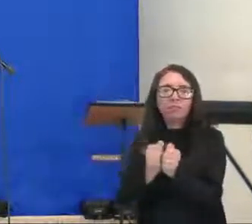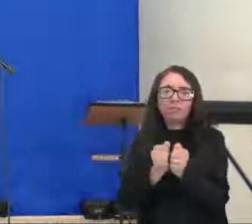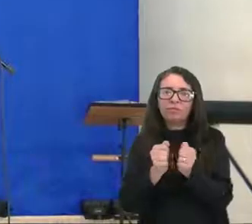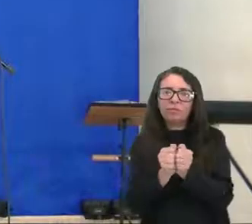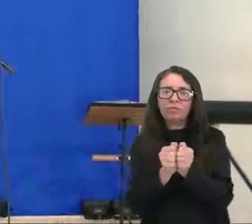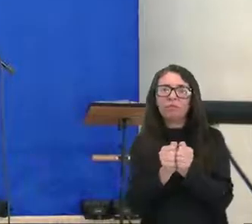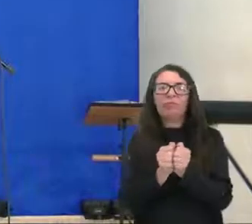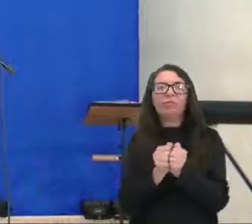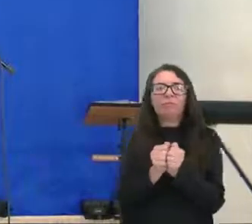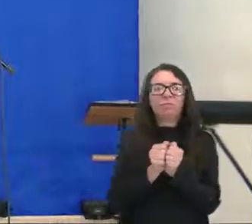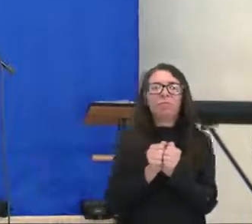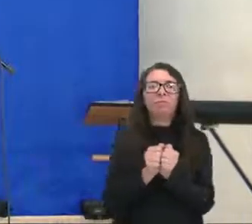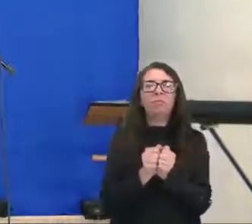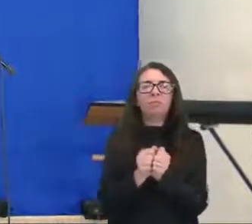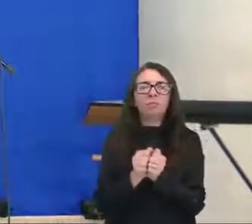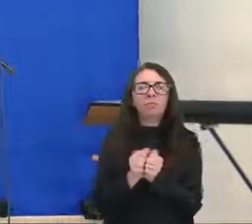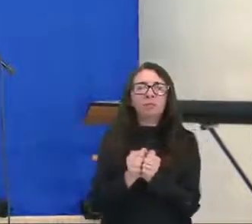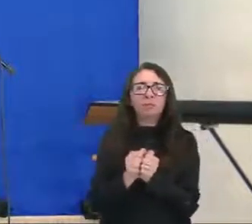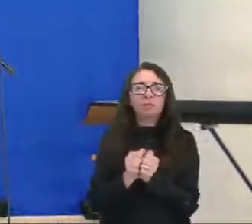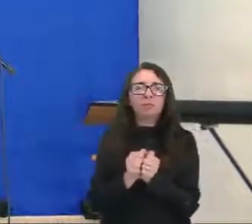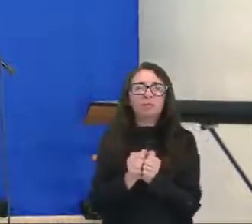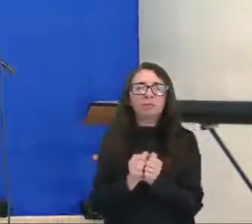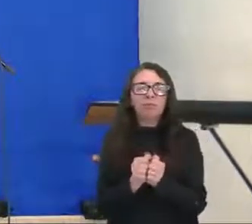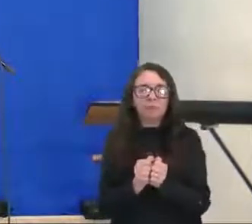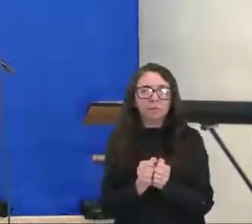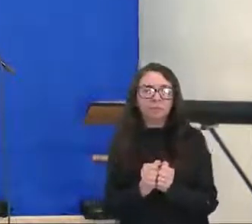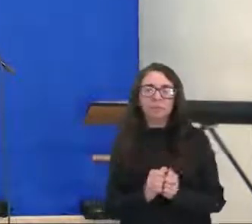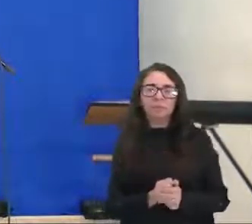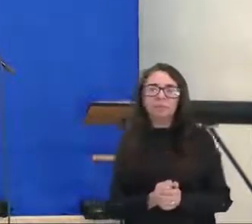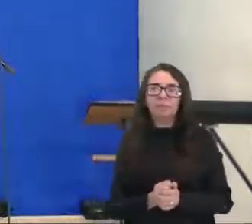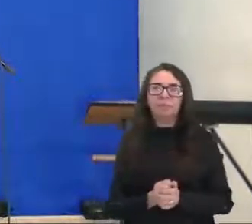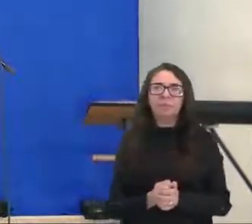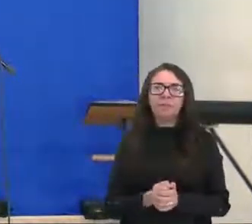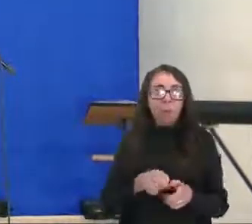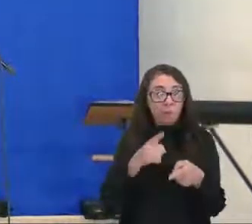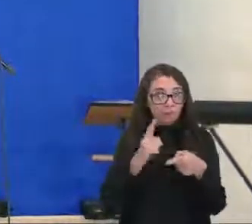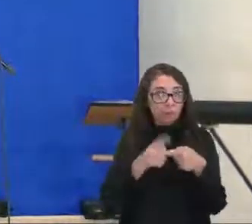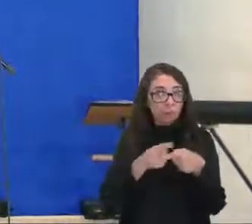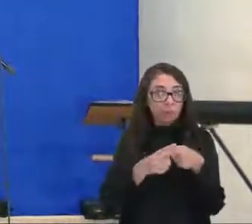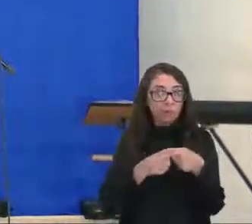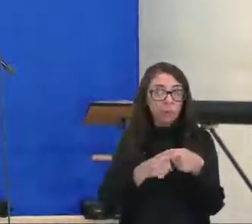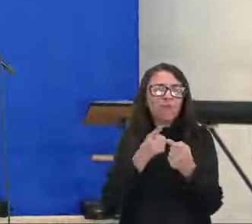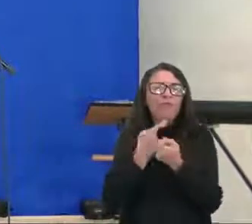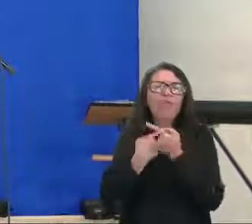Deus maior, que seria a perfeição desse corpo. Né?